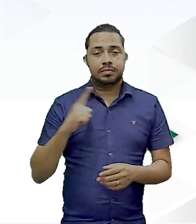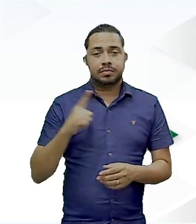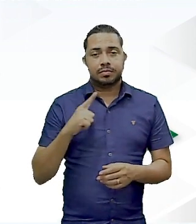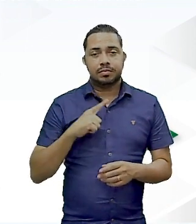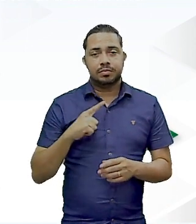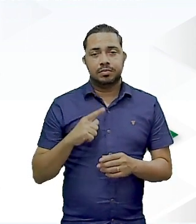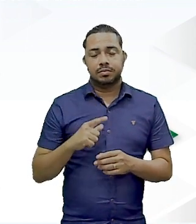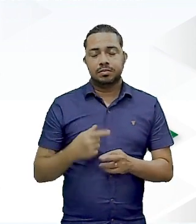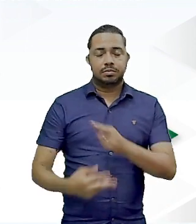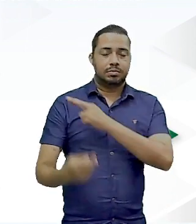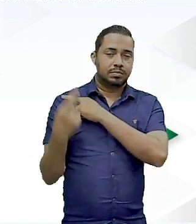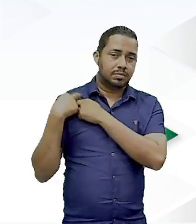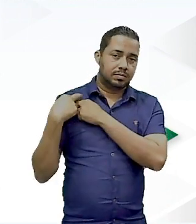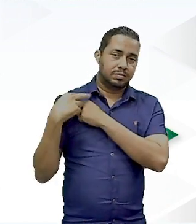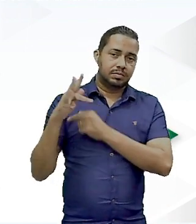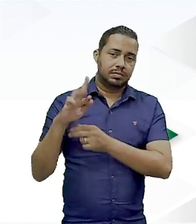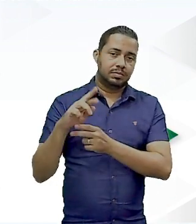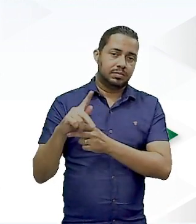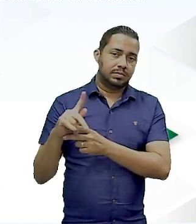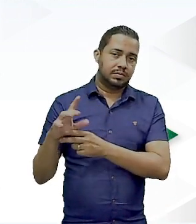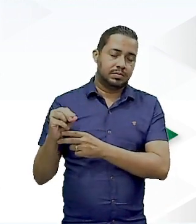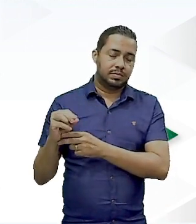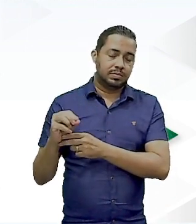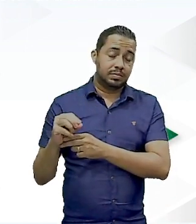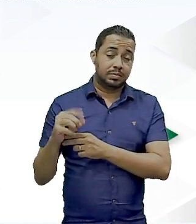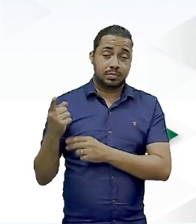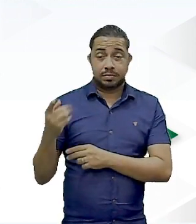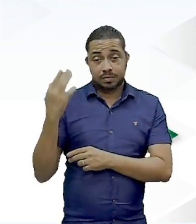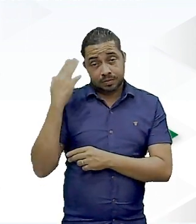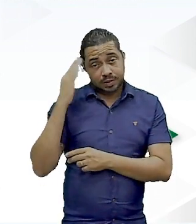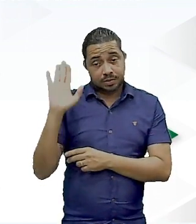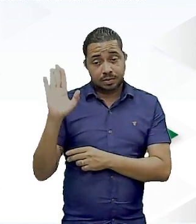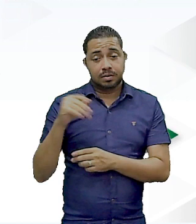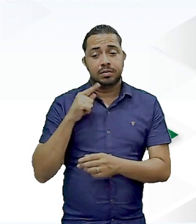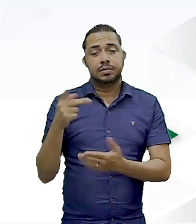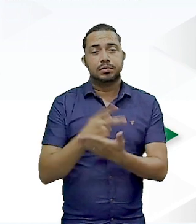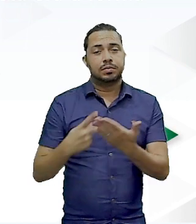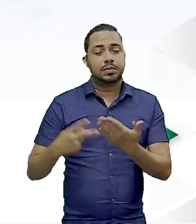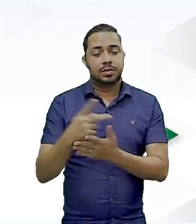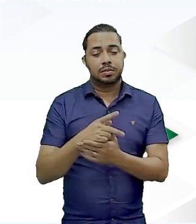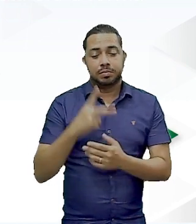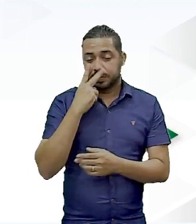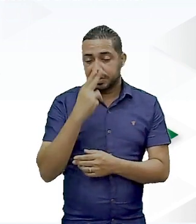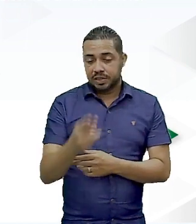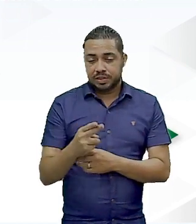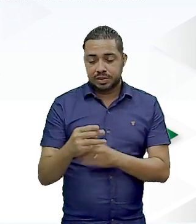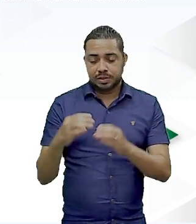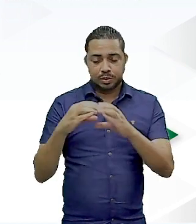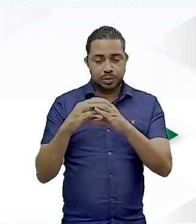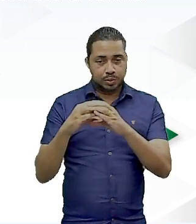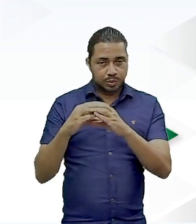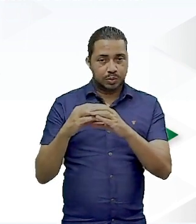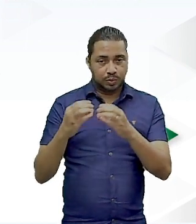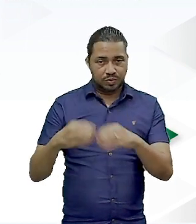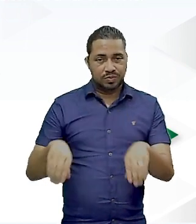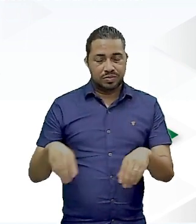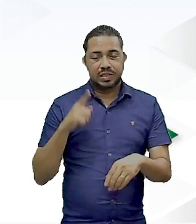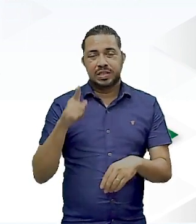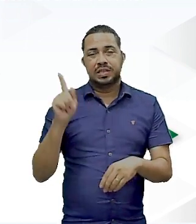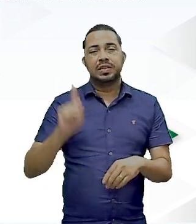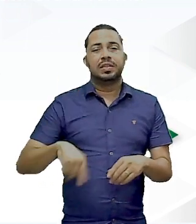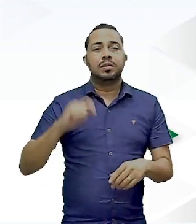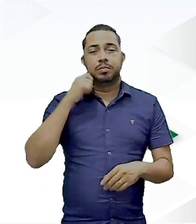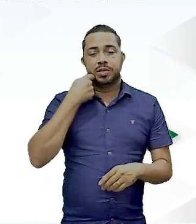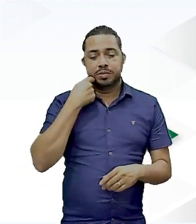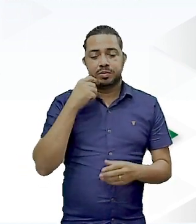fração. Bom, você não sabe, isso é esse desenho que parece um ovo aí, era um pão, tá? E esses três